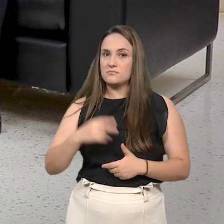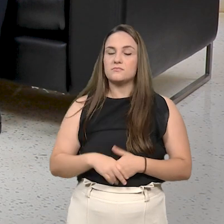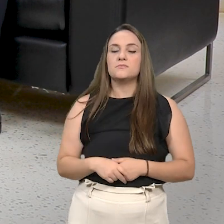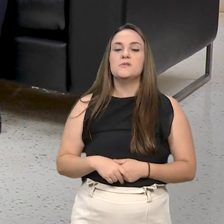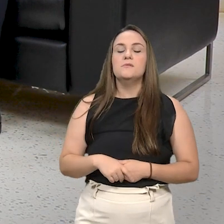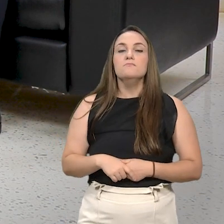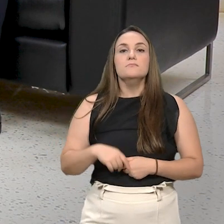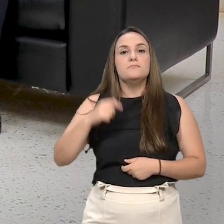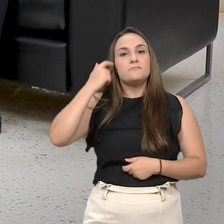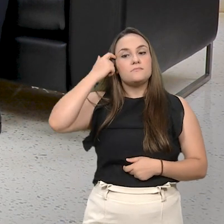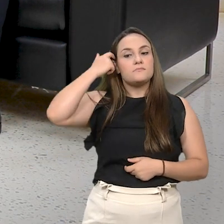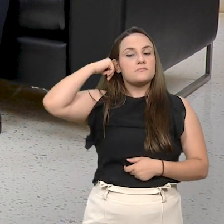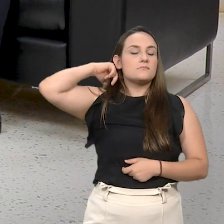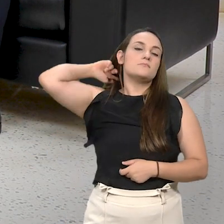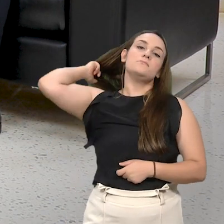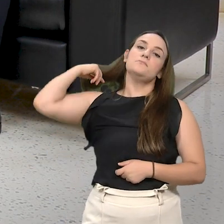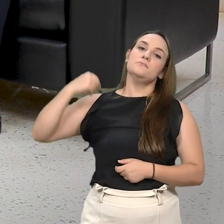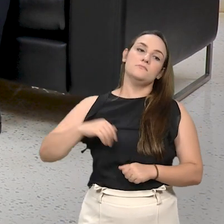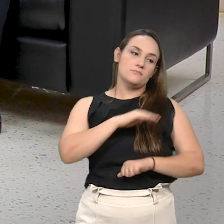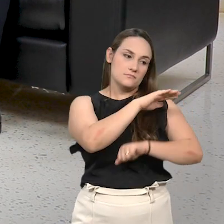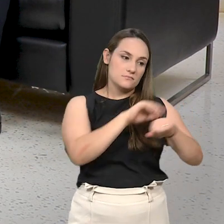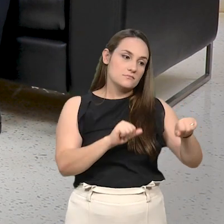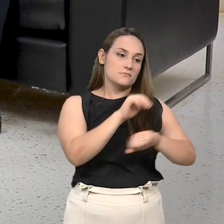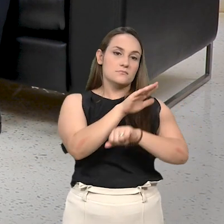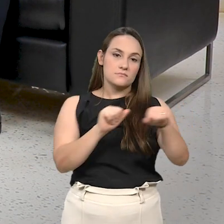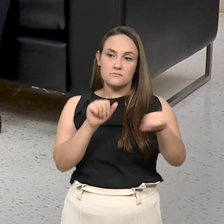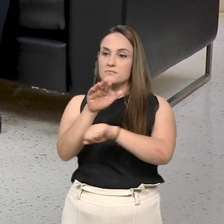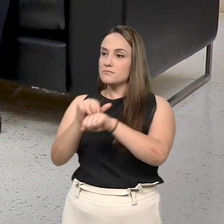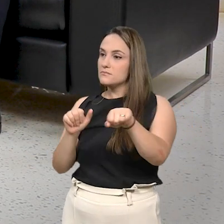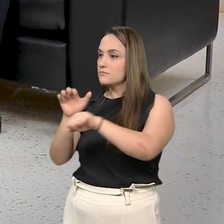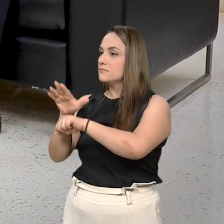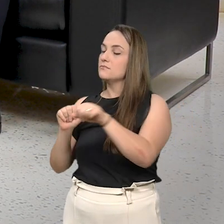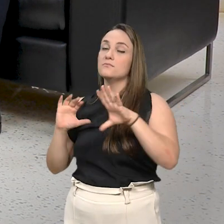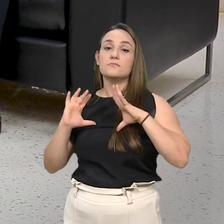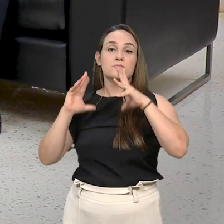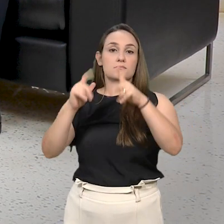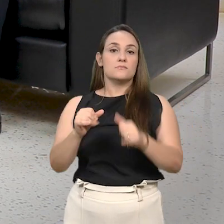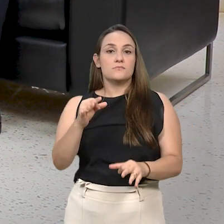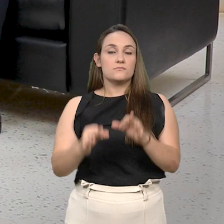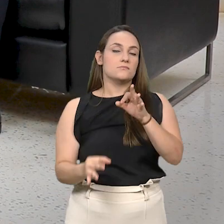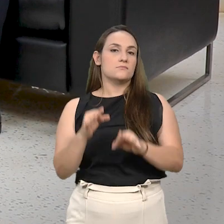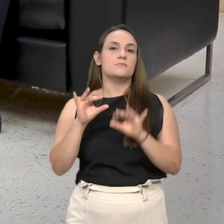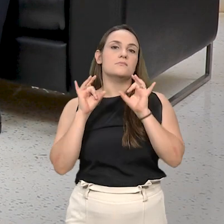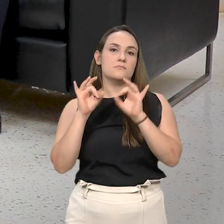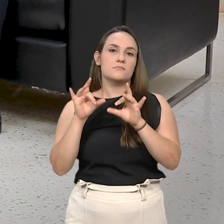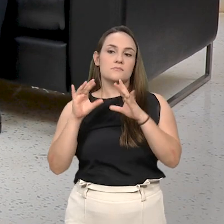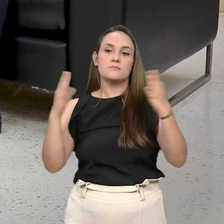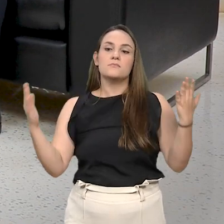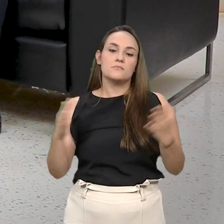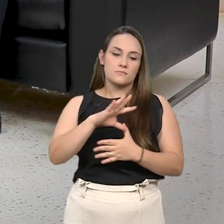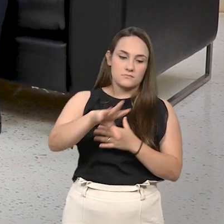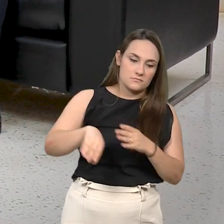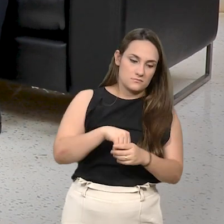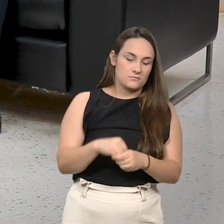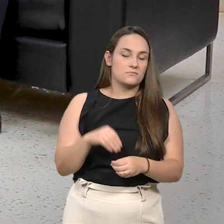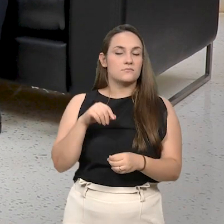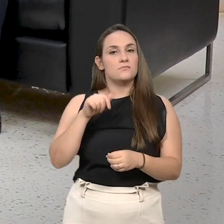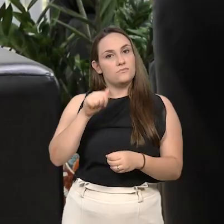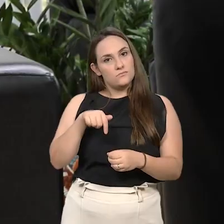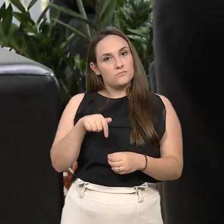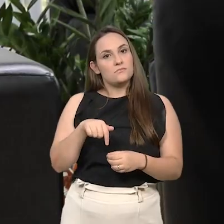competência. Então, trouxeram todos os juizados do estado inteiro para a Central de Processamento